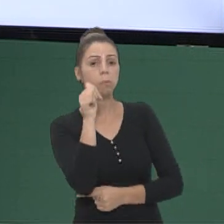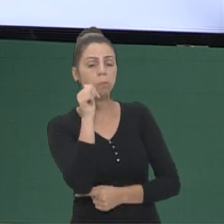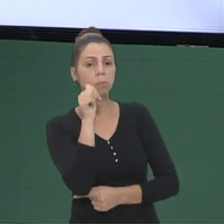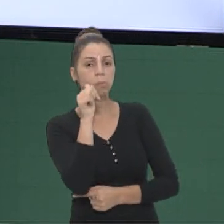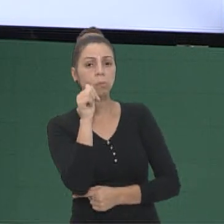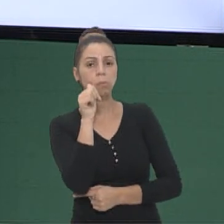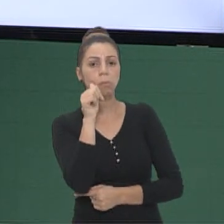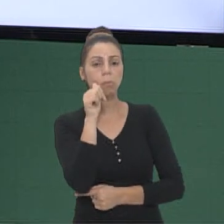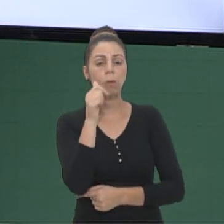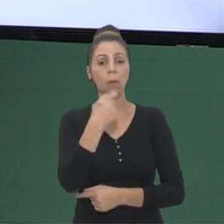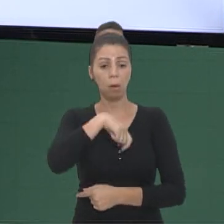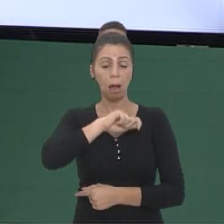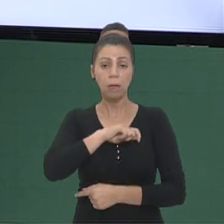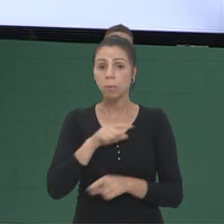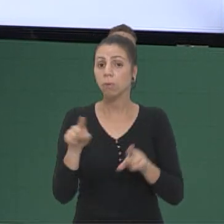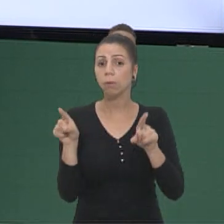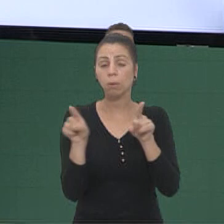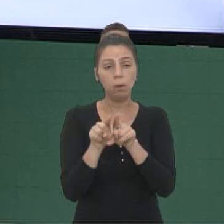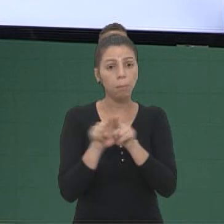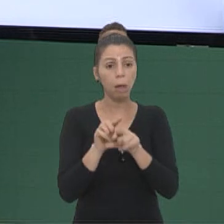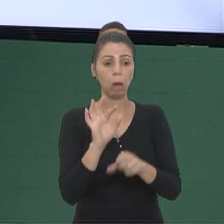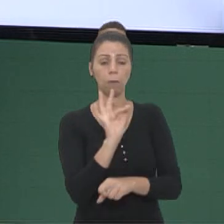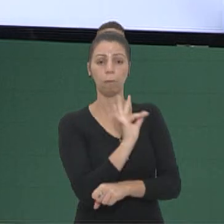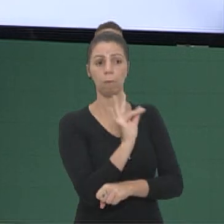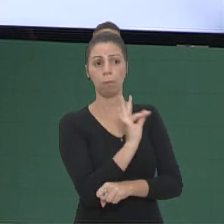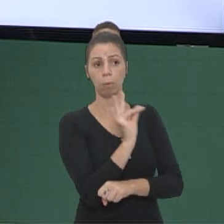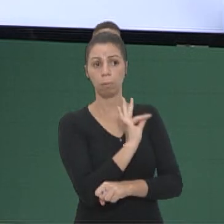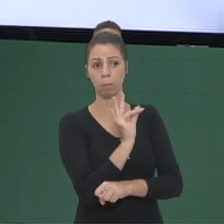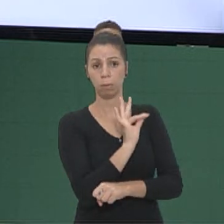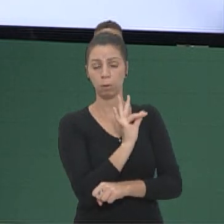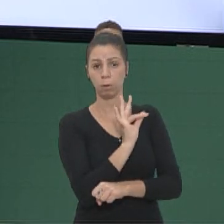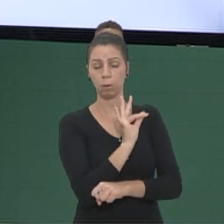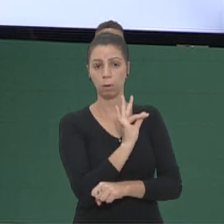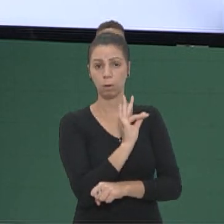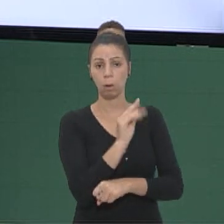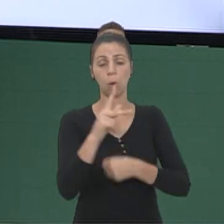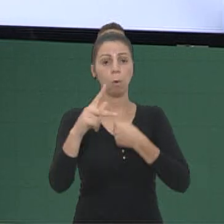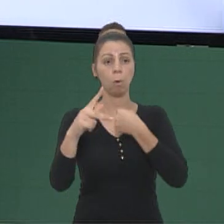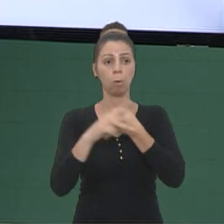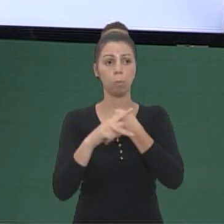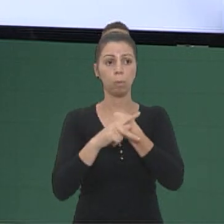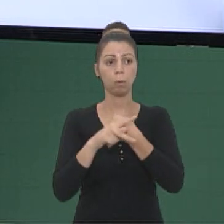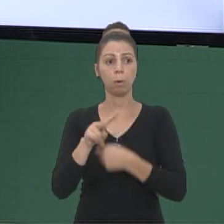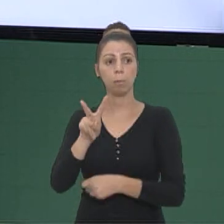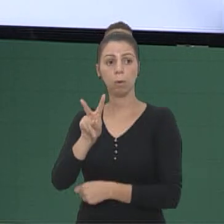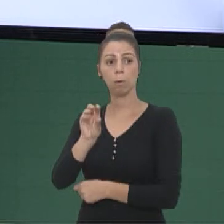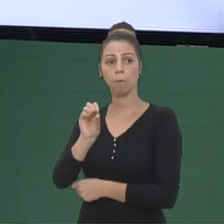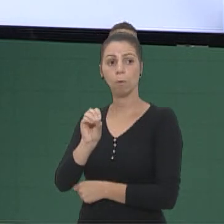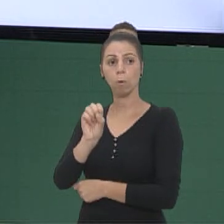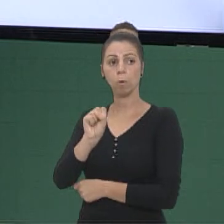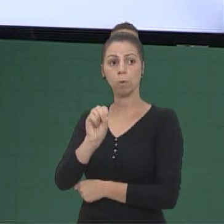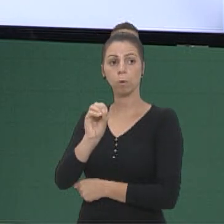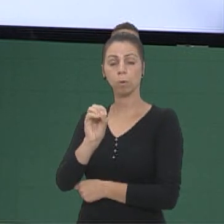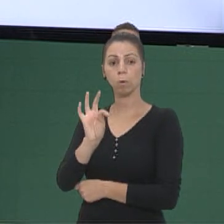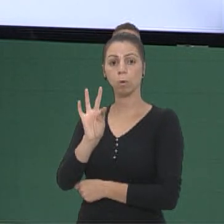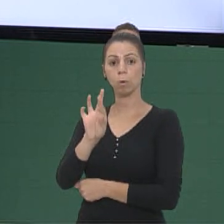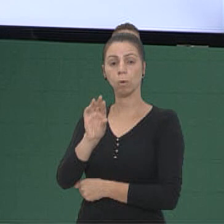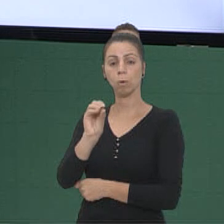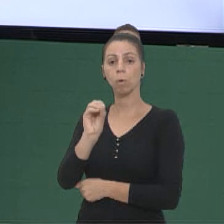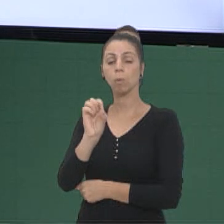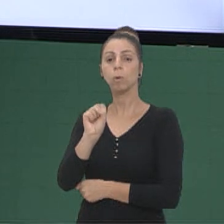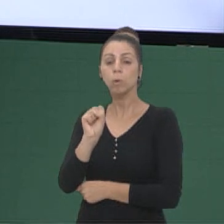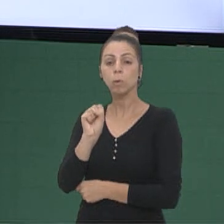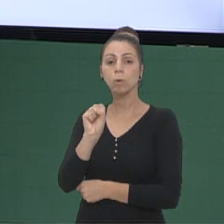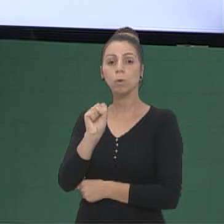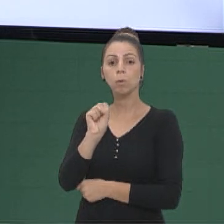usted, ustedes. Por exemplo, o pronome vosotros é um pronome com maior uso dentro do contexto espanhol.